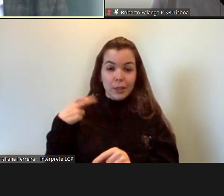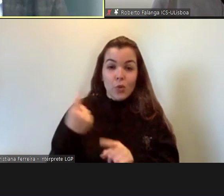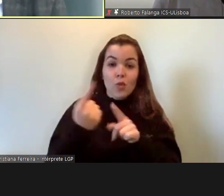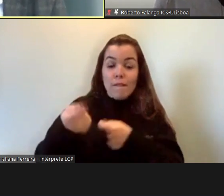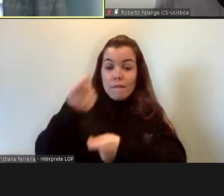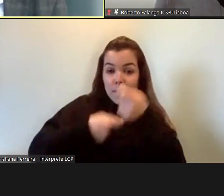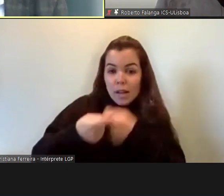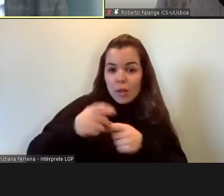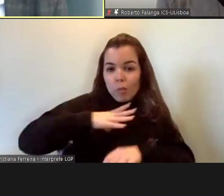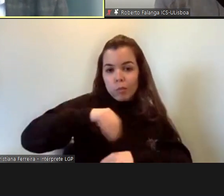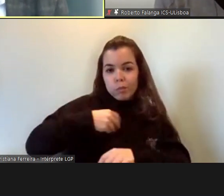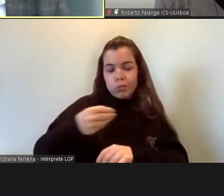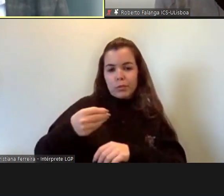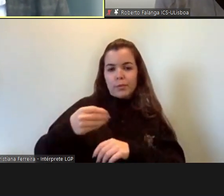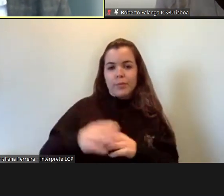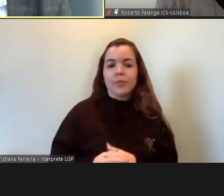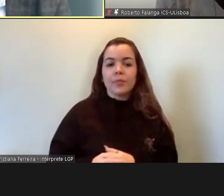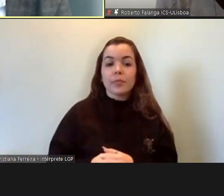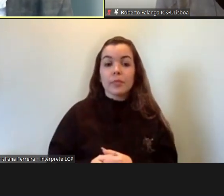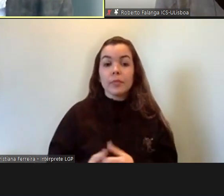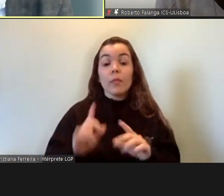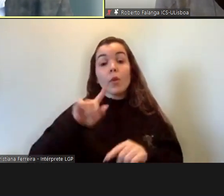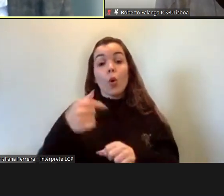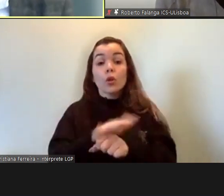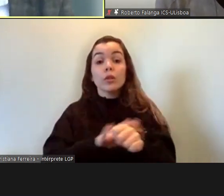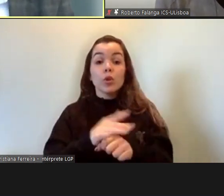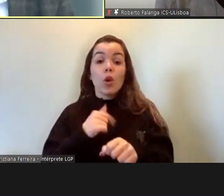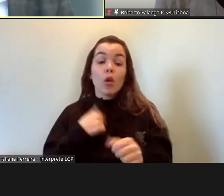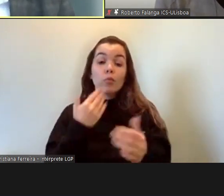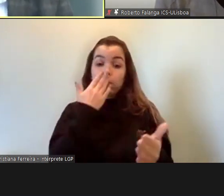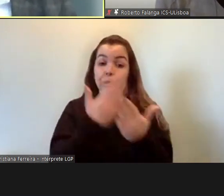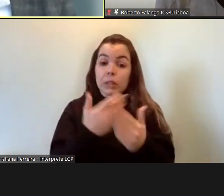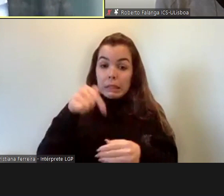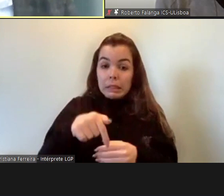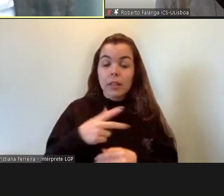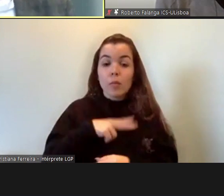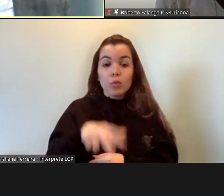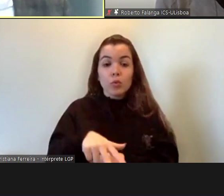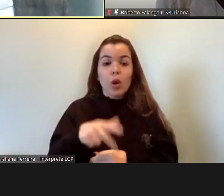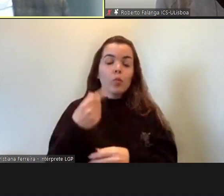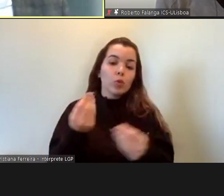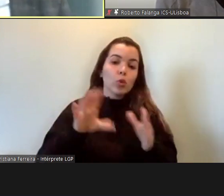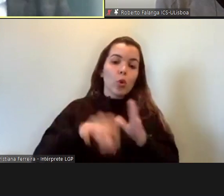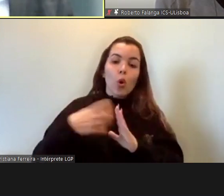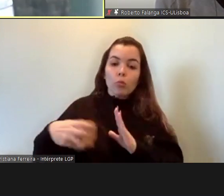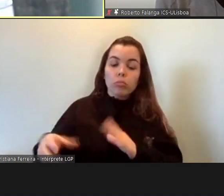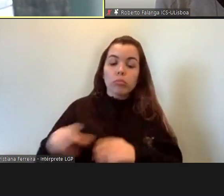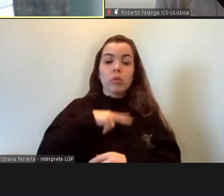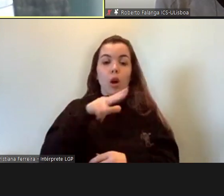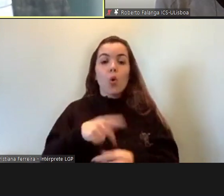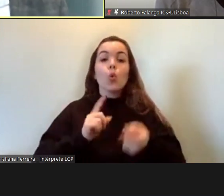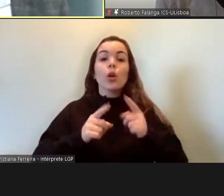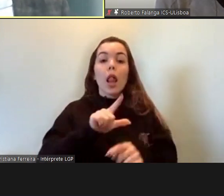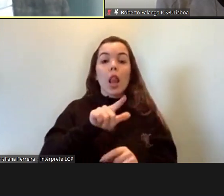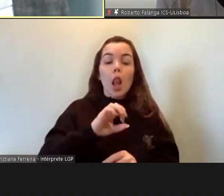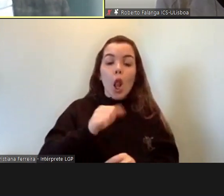outra questão que nós também enfrentamos em Portugal, isto é um pouco daquilo que estava a dizer o Roberto, e nós tem sido muito complicado em Portugal, que é a questão do lobbying. É